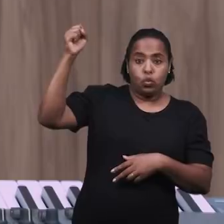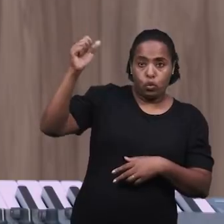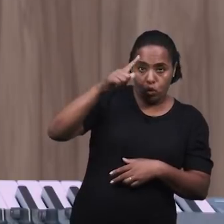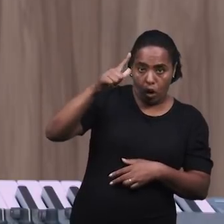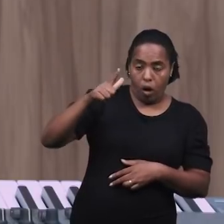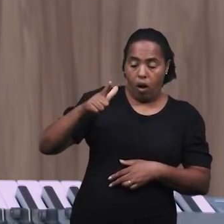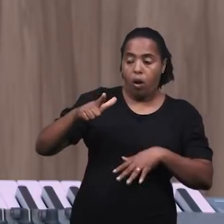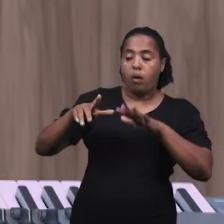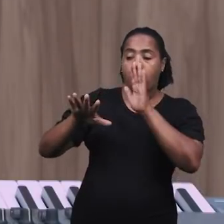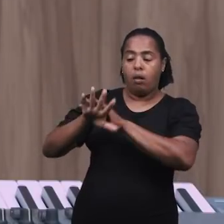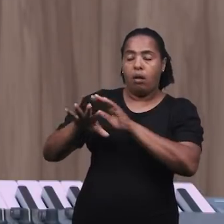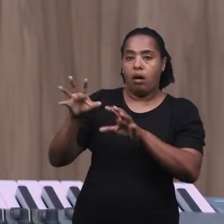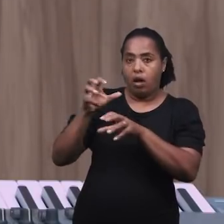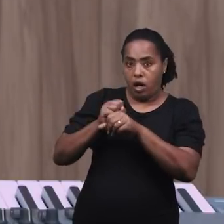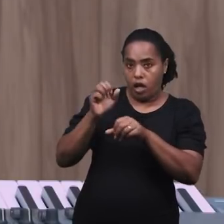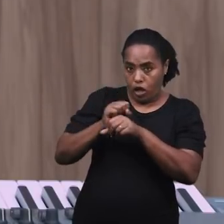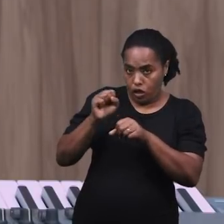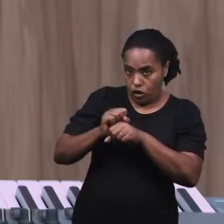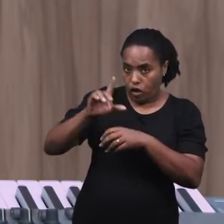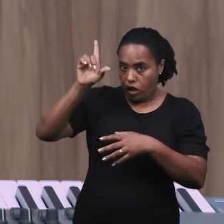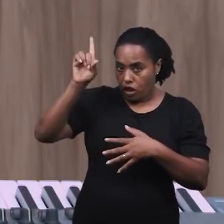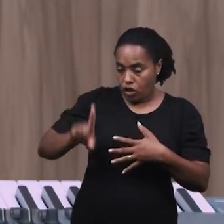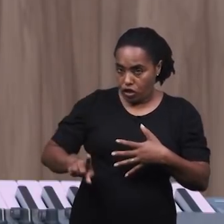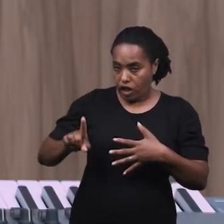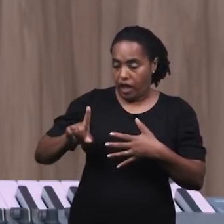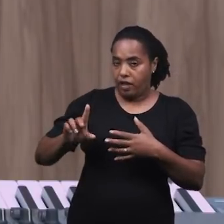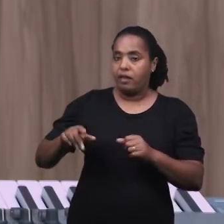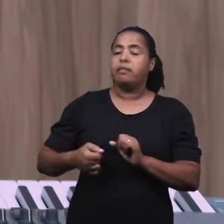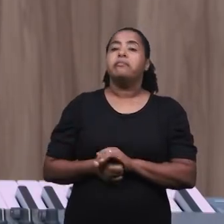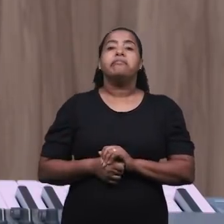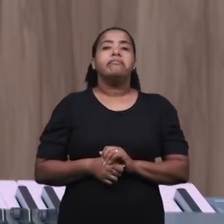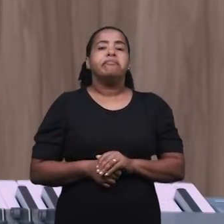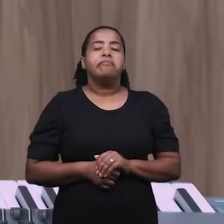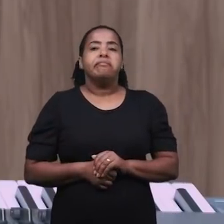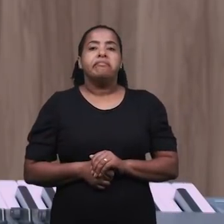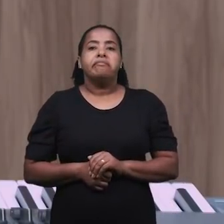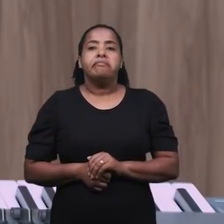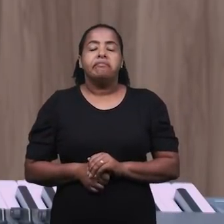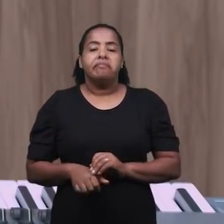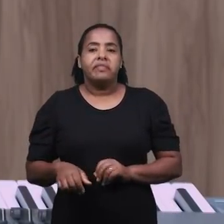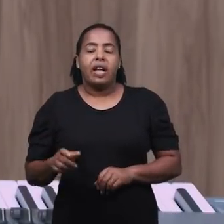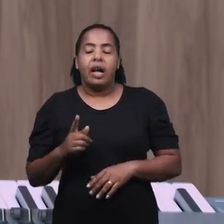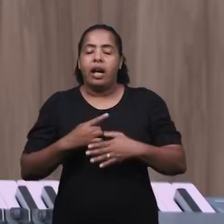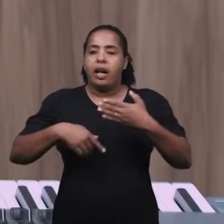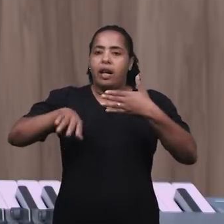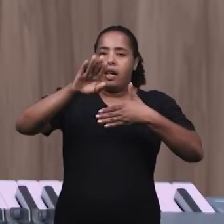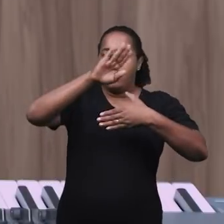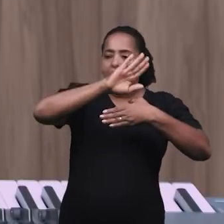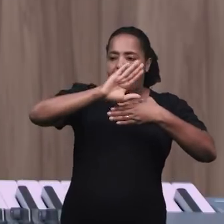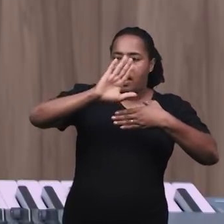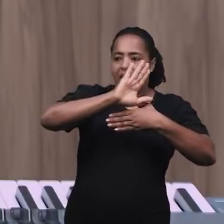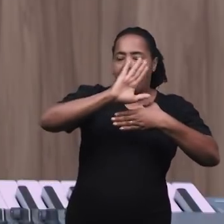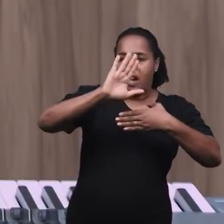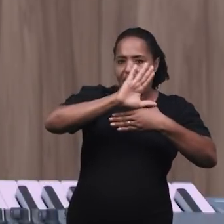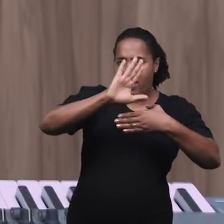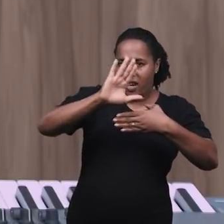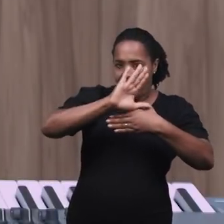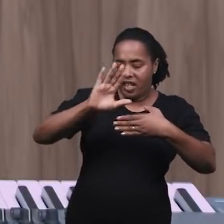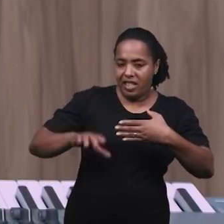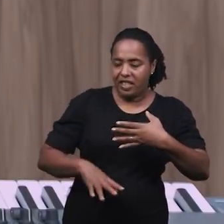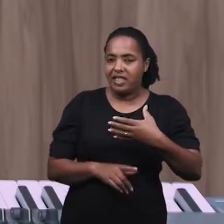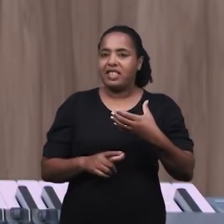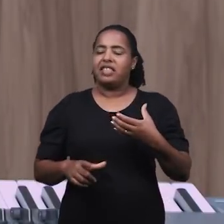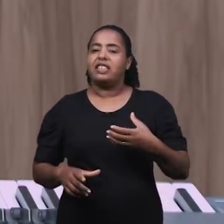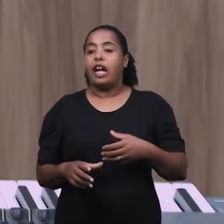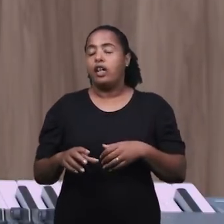notas da mão direita, as notas agudas e femininas. E aqui em cima nós temos a cifra. O